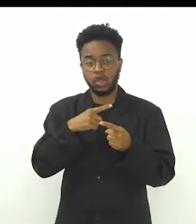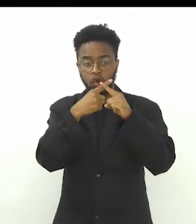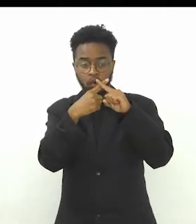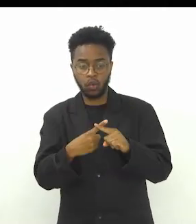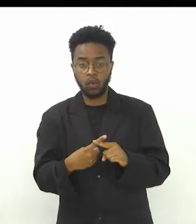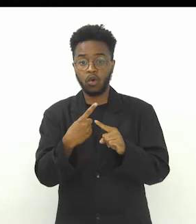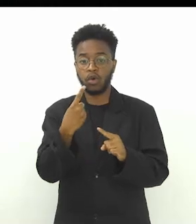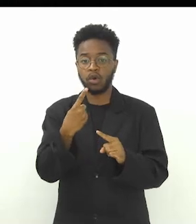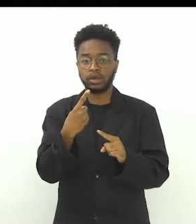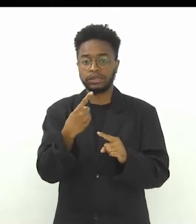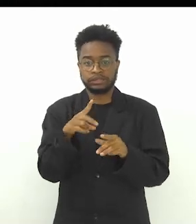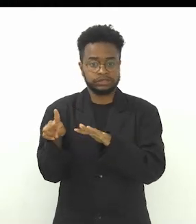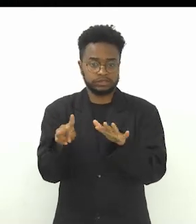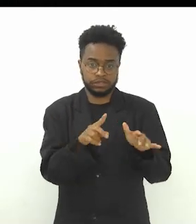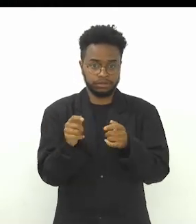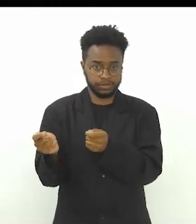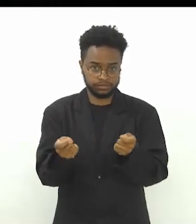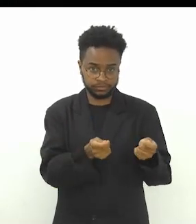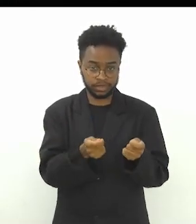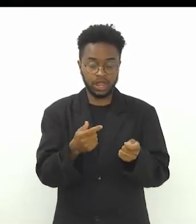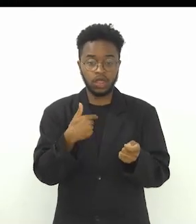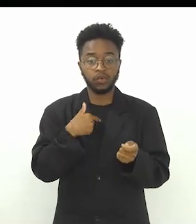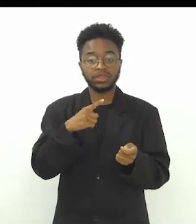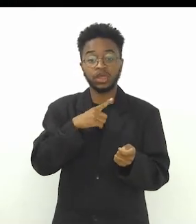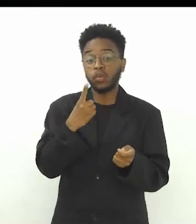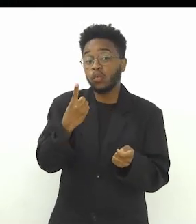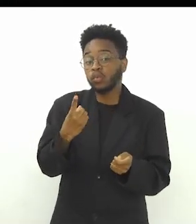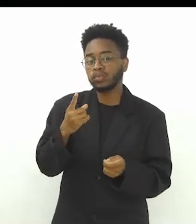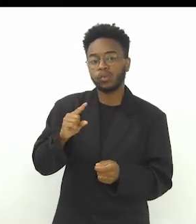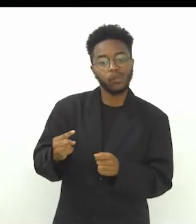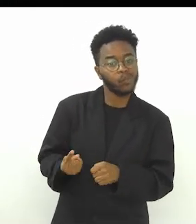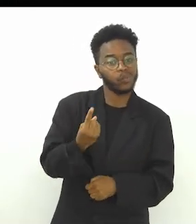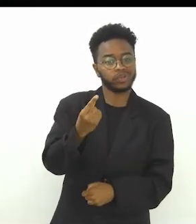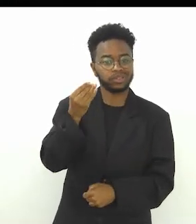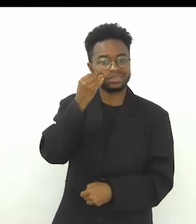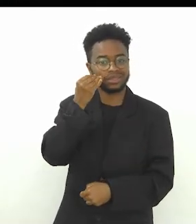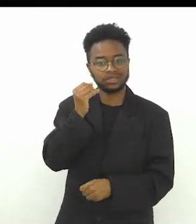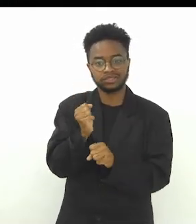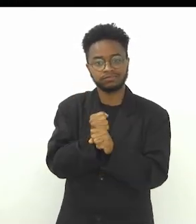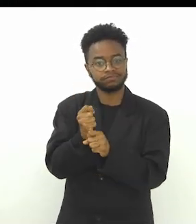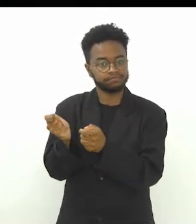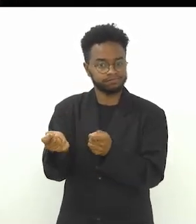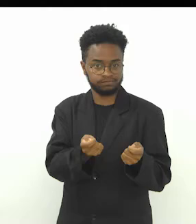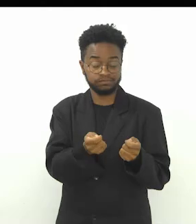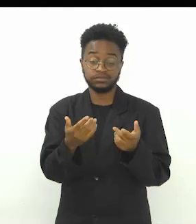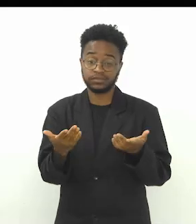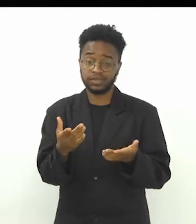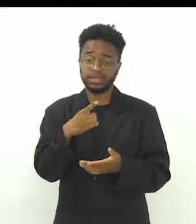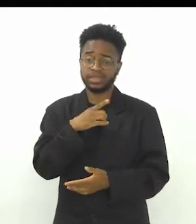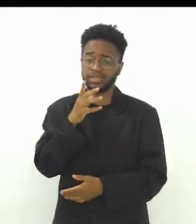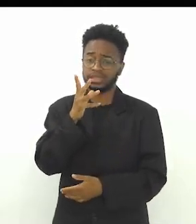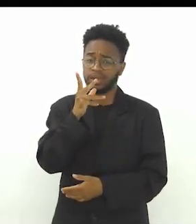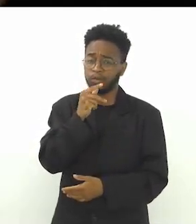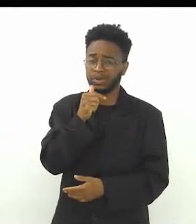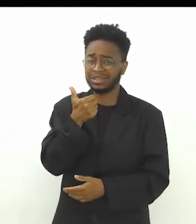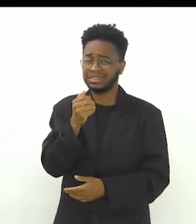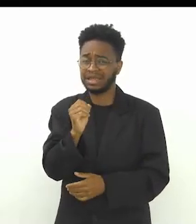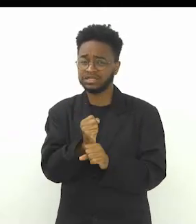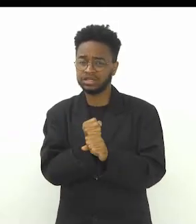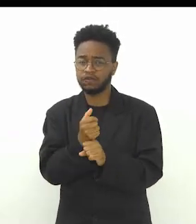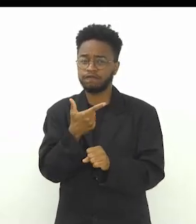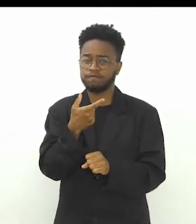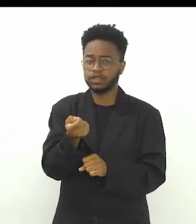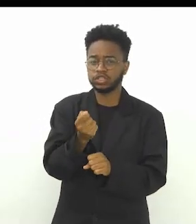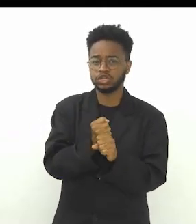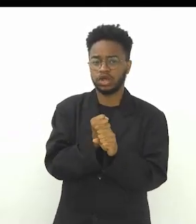semana. Eu tenho um teste a cada ano. Então, assim, levaram-se 10, 15, 20